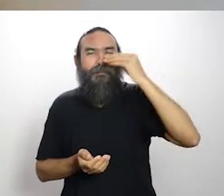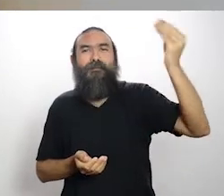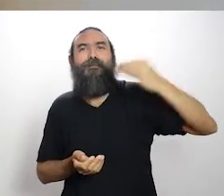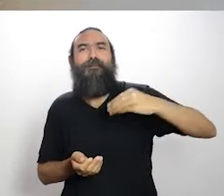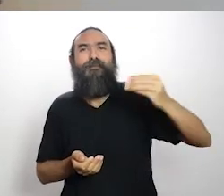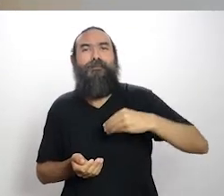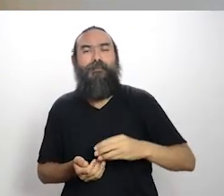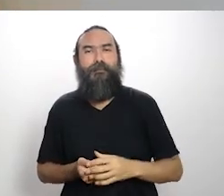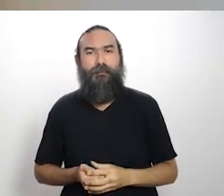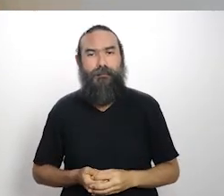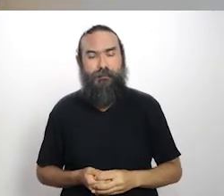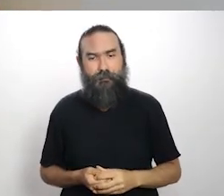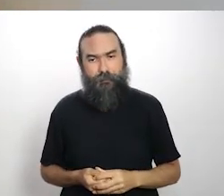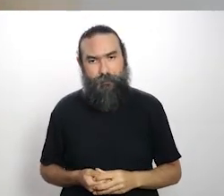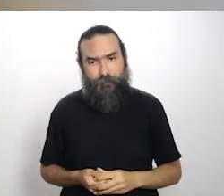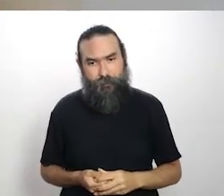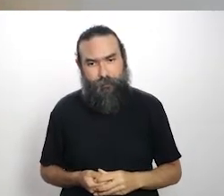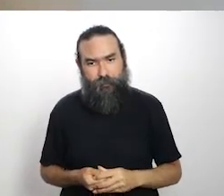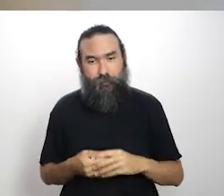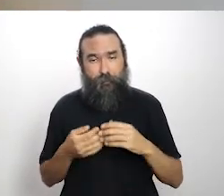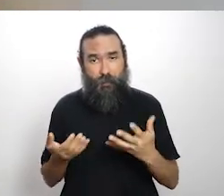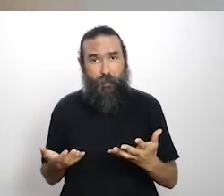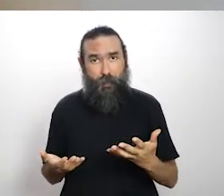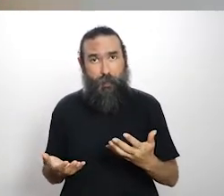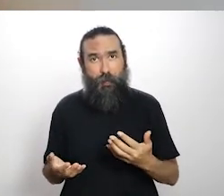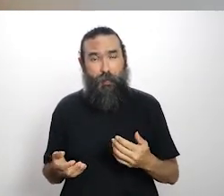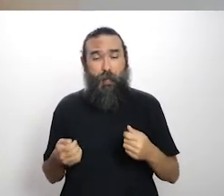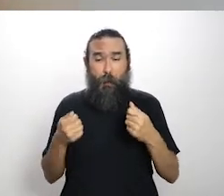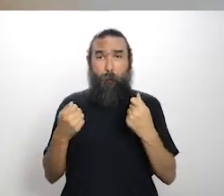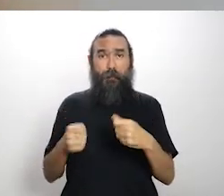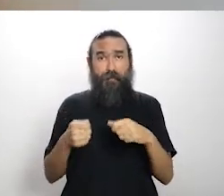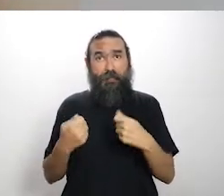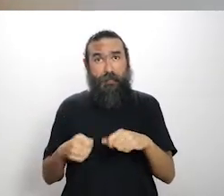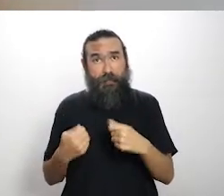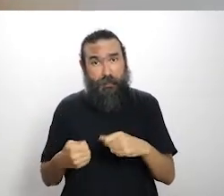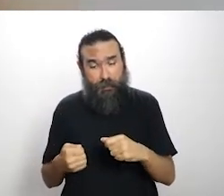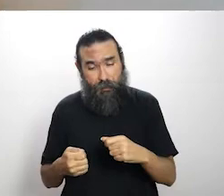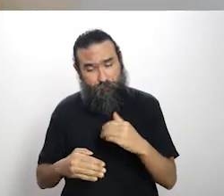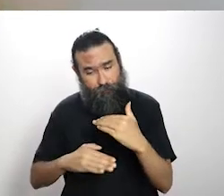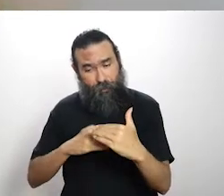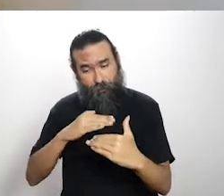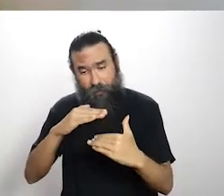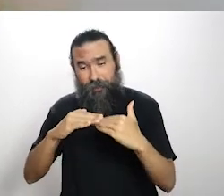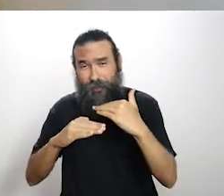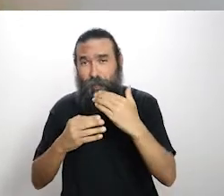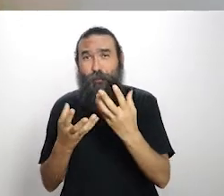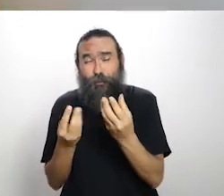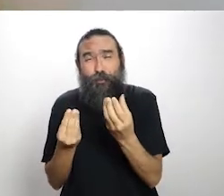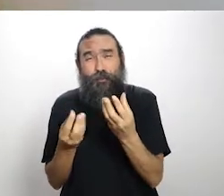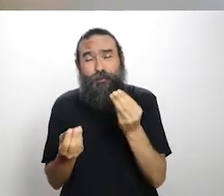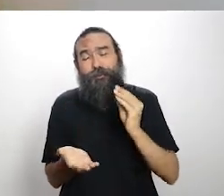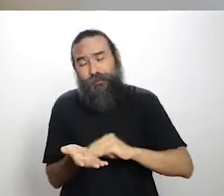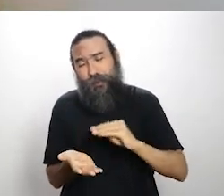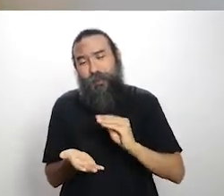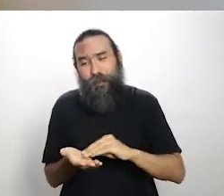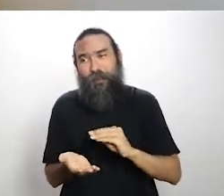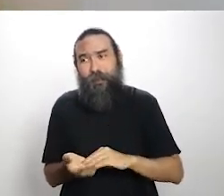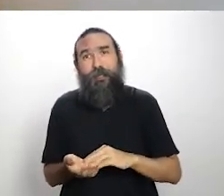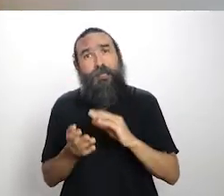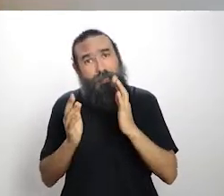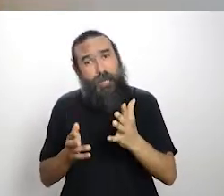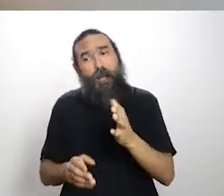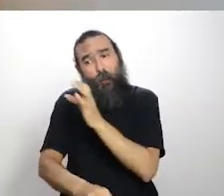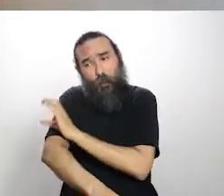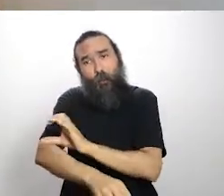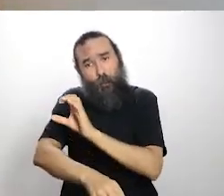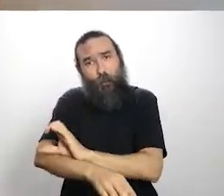aí esse parou um pouco, precisa se avançar ainda, né? Teve